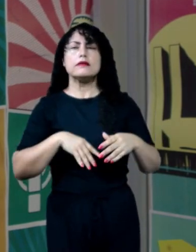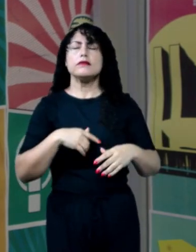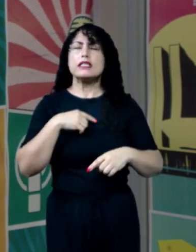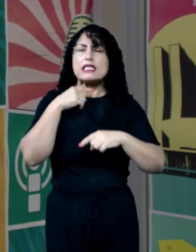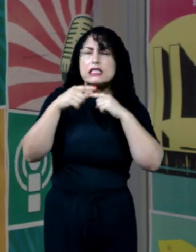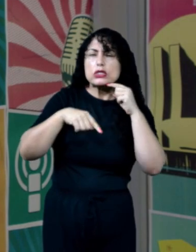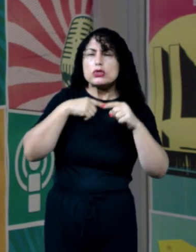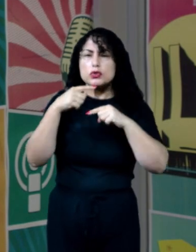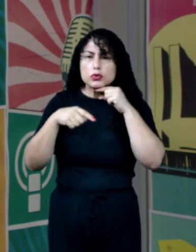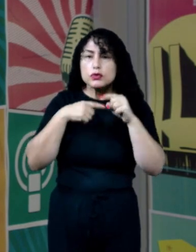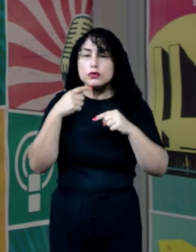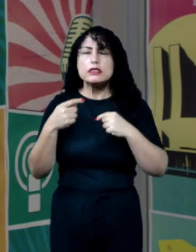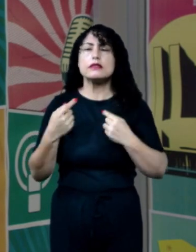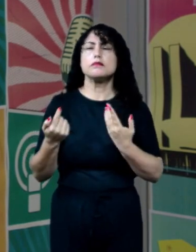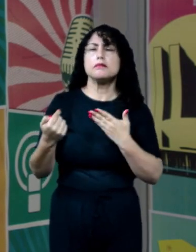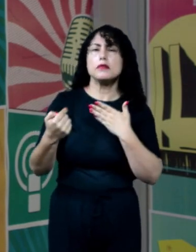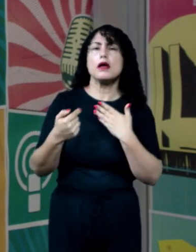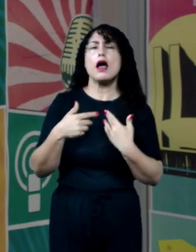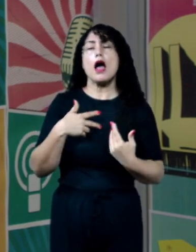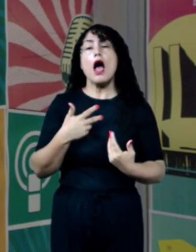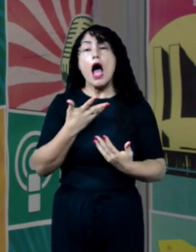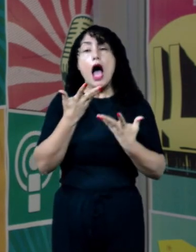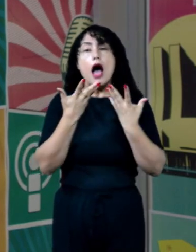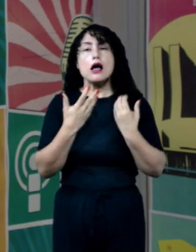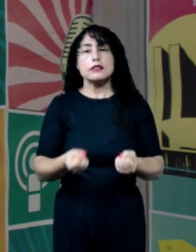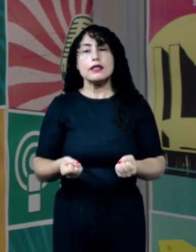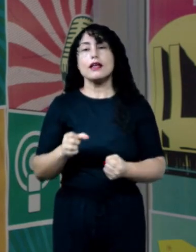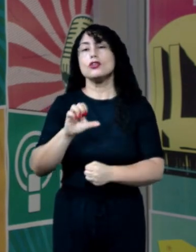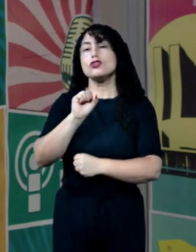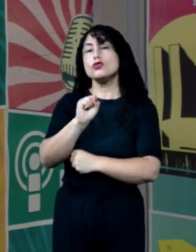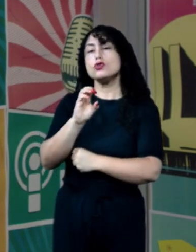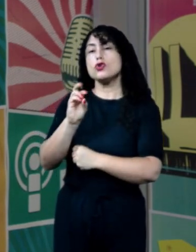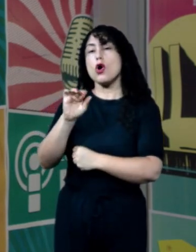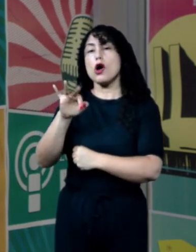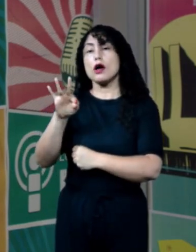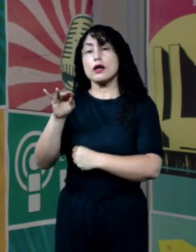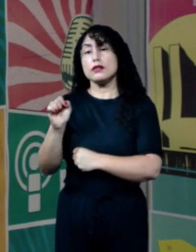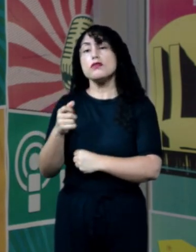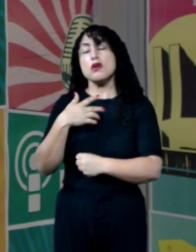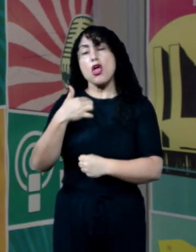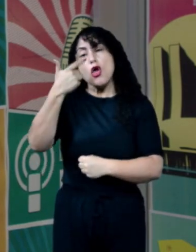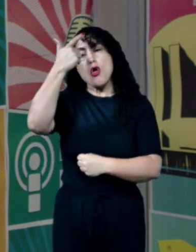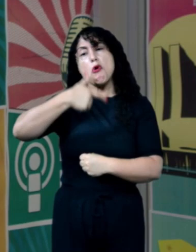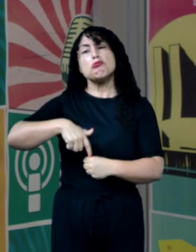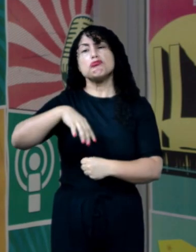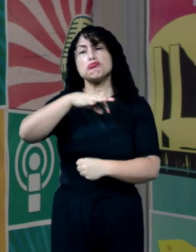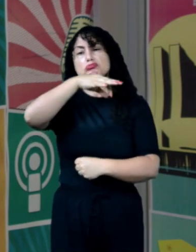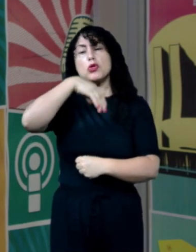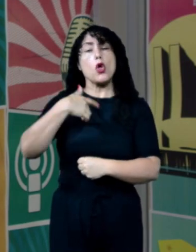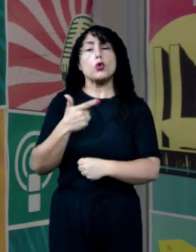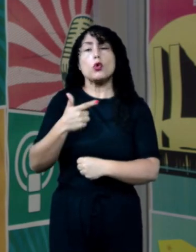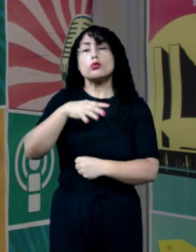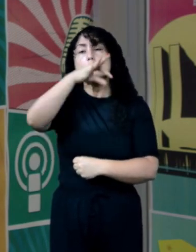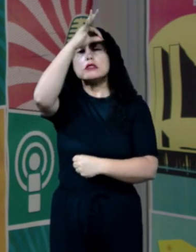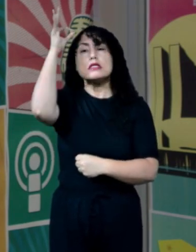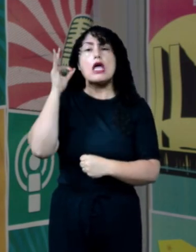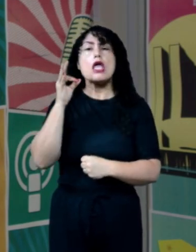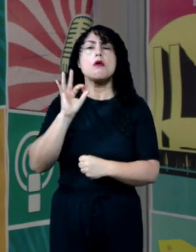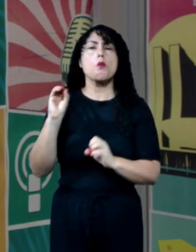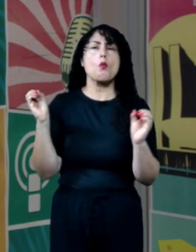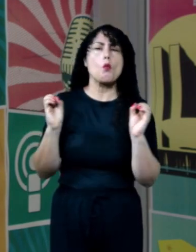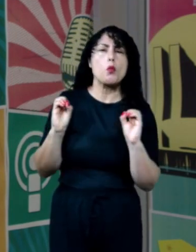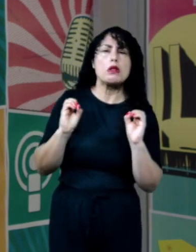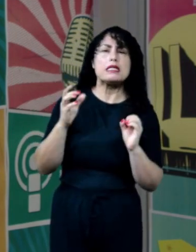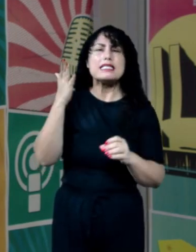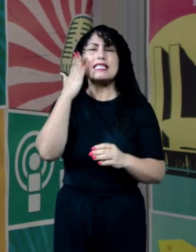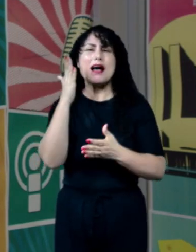né? Admita o fato, igual o Sócrates aí, né? Que você é ignorante, eu sou ignorante, ninguém é dono da verdade, ninguém sabe tudo. E